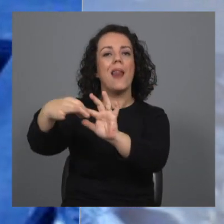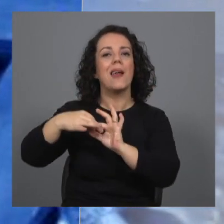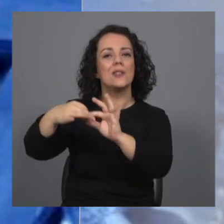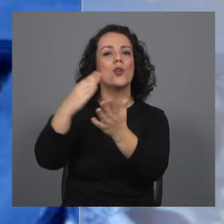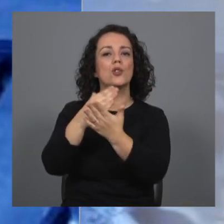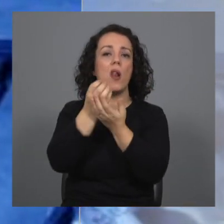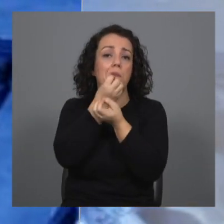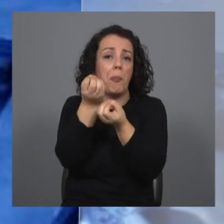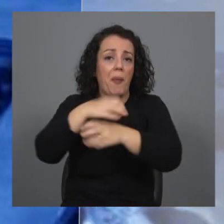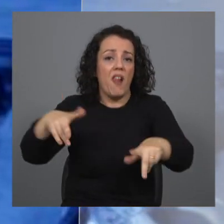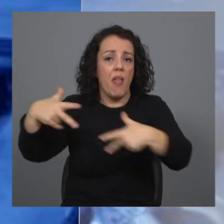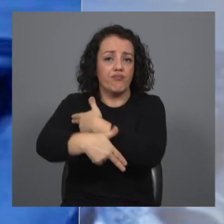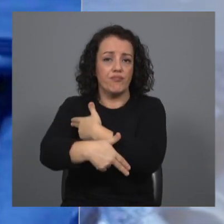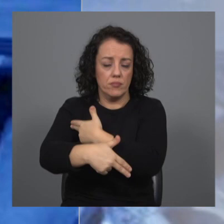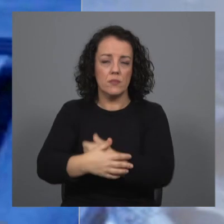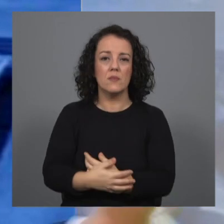estão desligadas